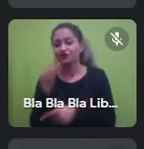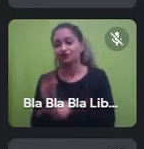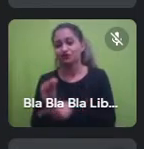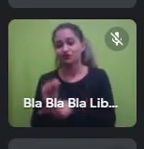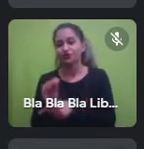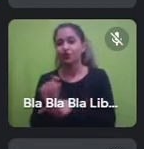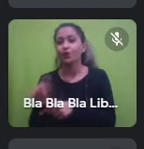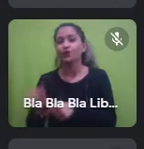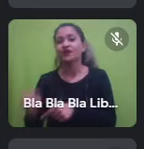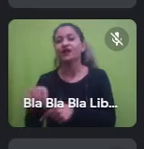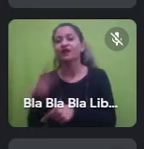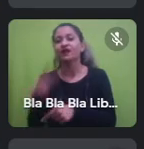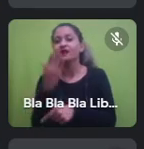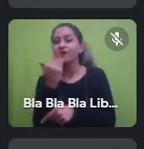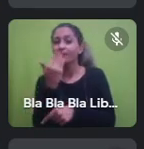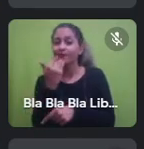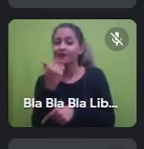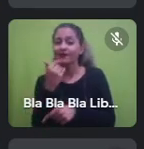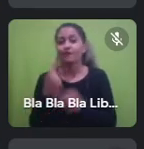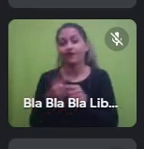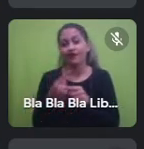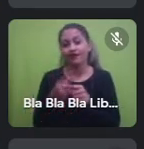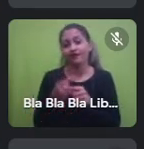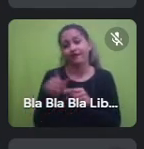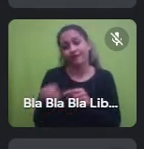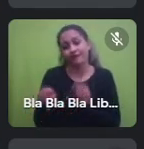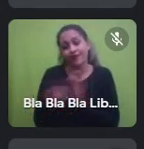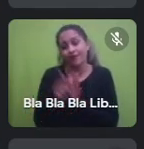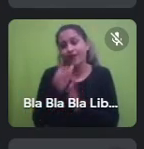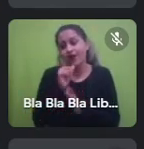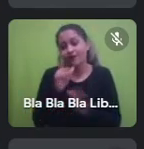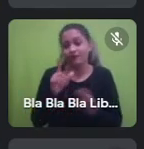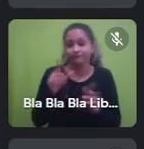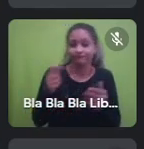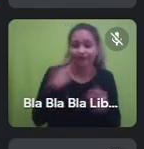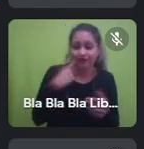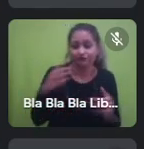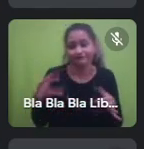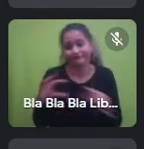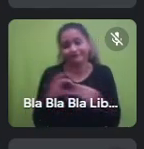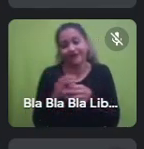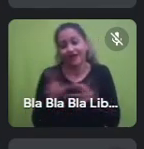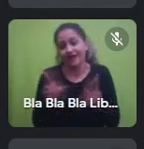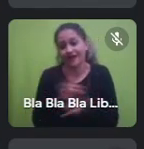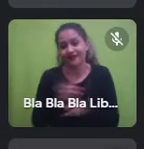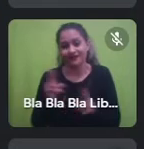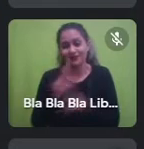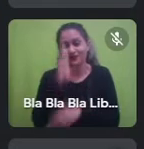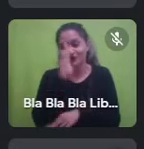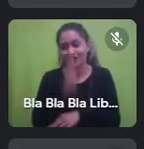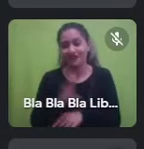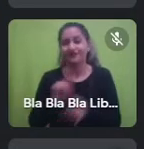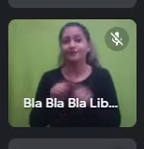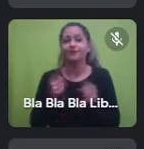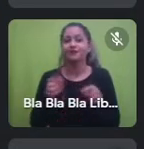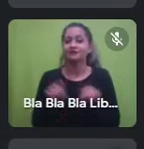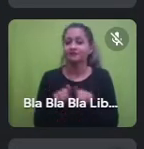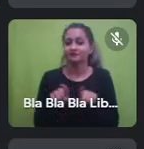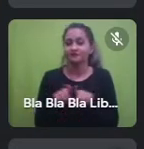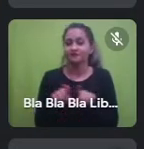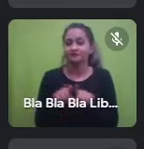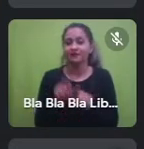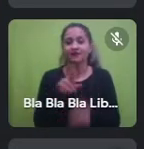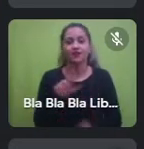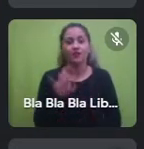peixe está na água, assim como a água está para o peixe. Então, ele vai estar nessa relação direta com a água, mas também vai estar